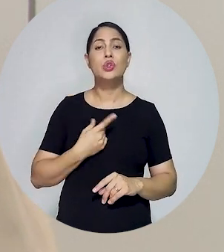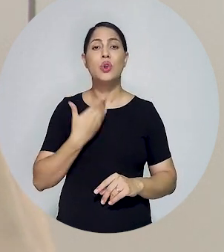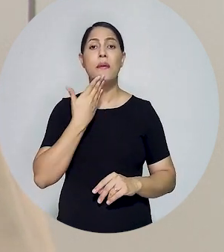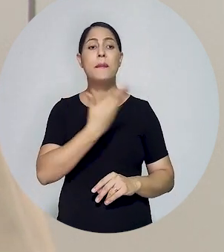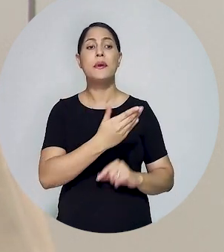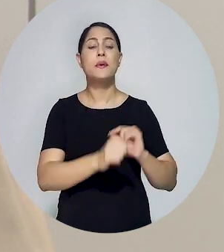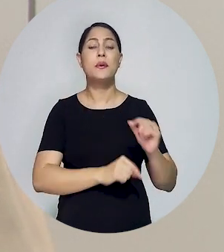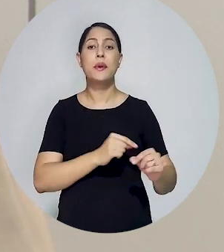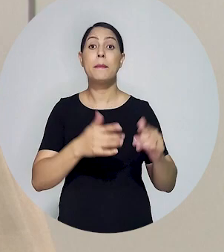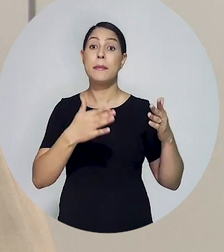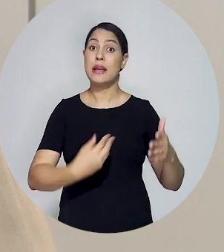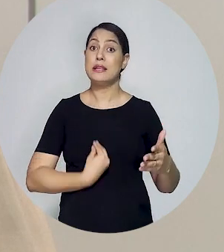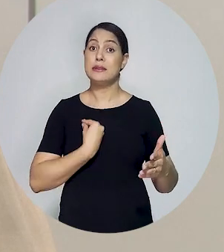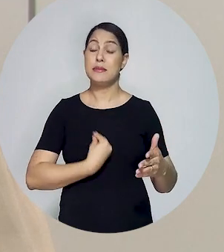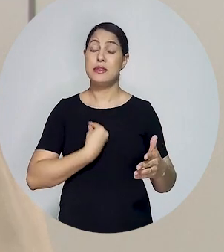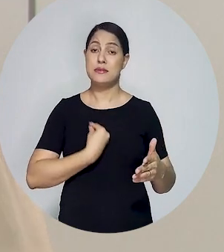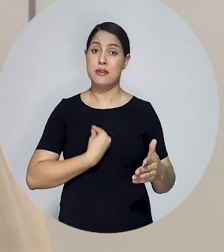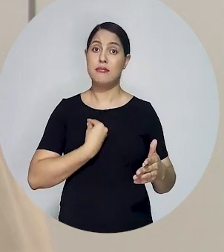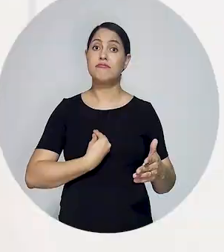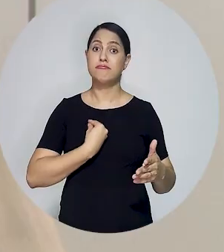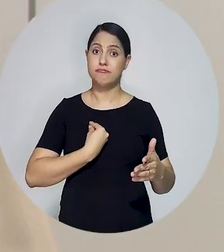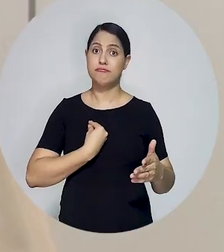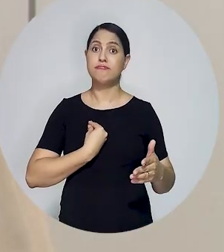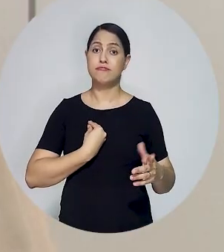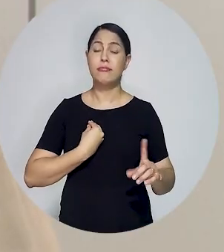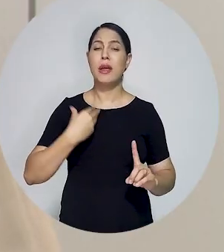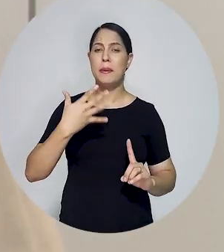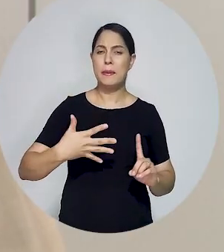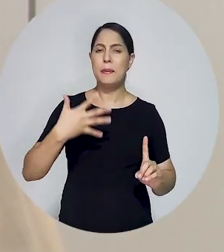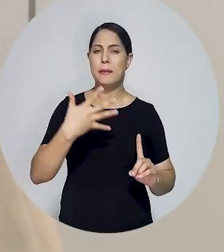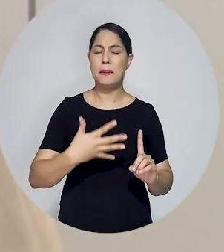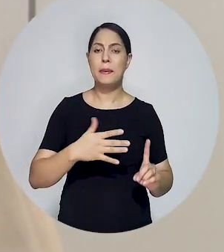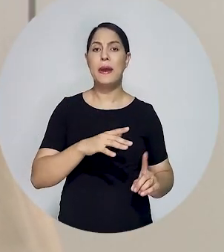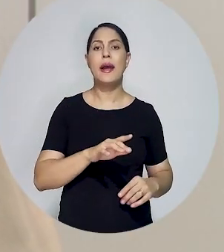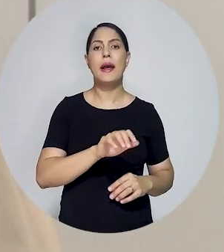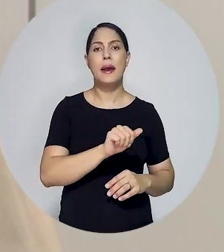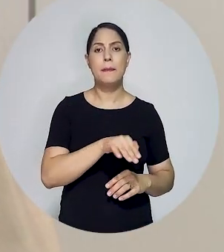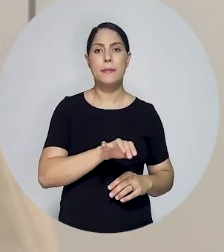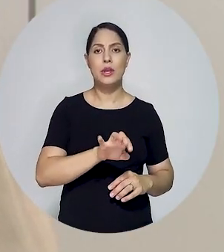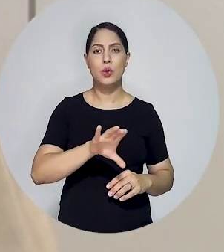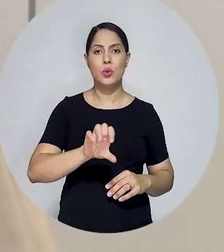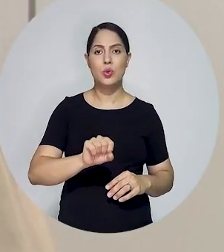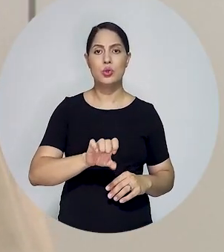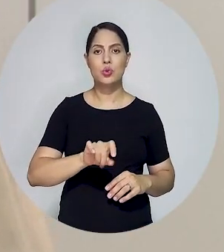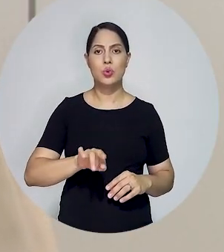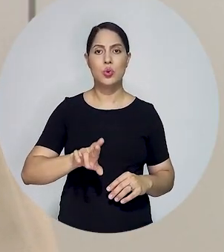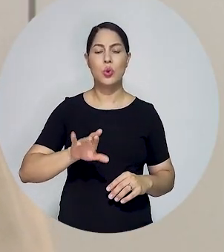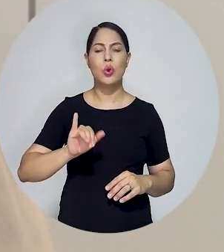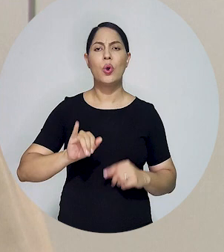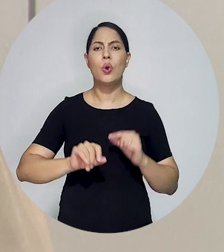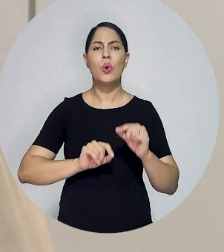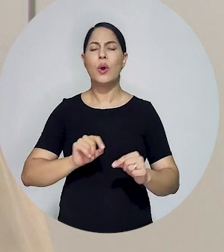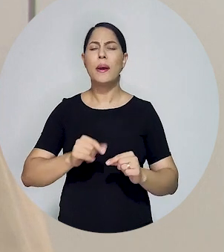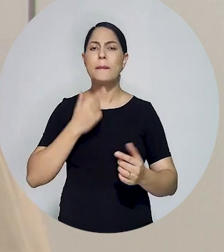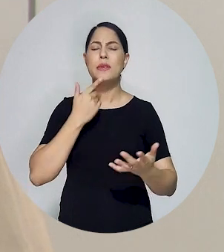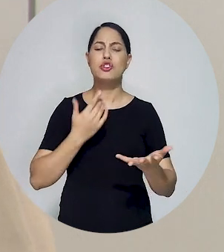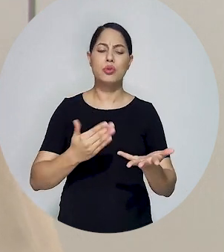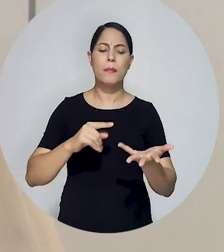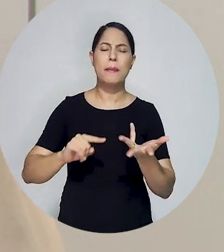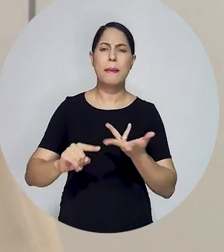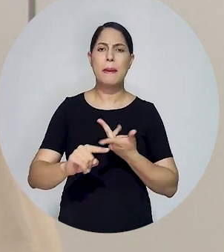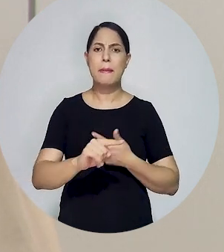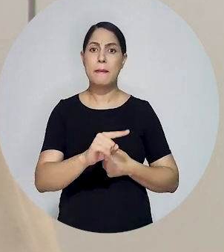Paraná, entrou com uma medida de amicus curiae. E na petição de amicus curiae nós apresentamos vários pedidos, principalmente